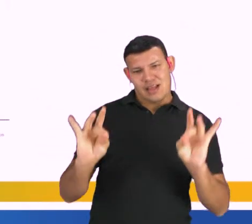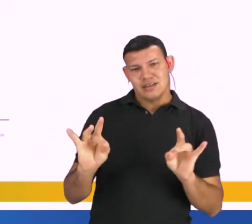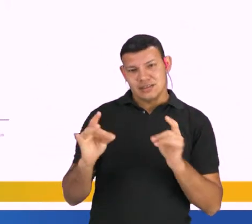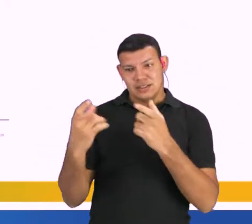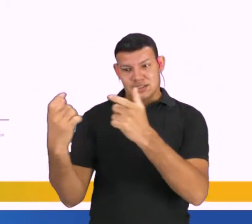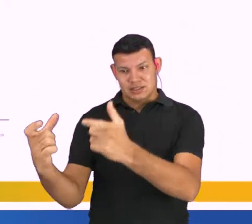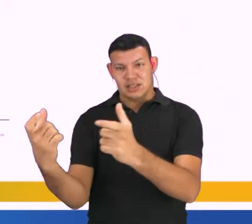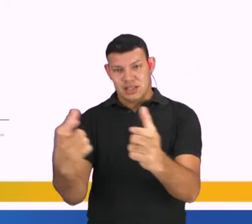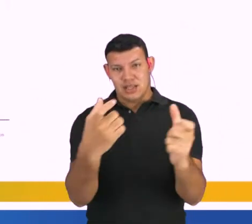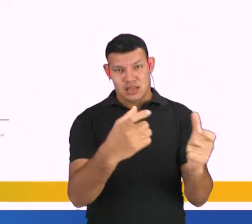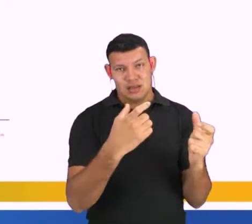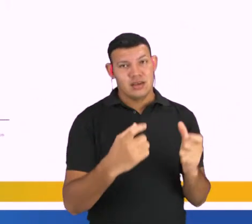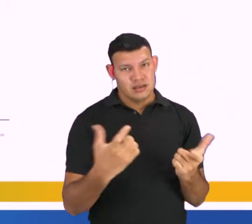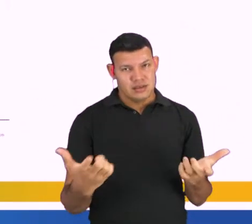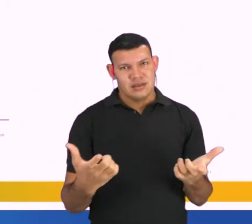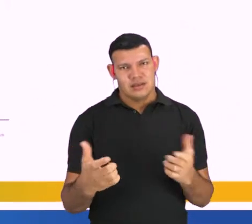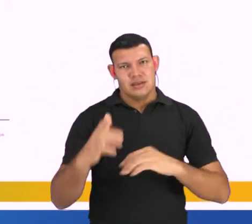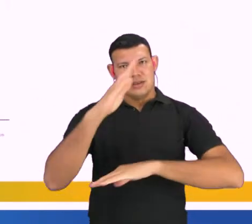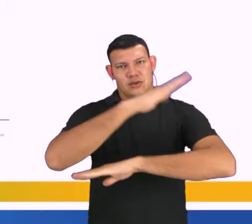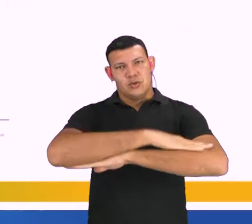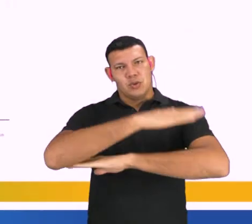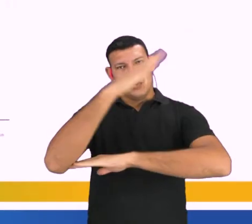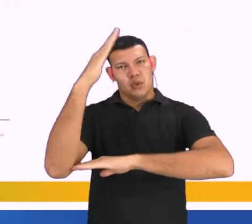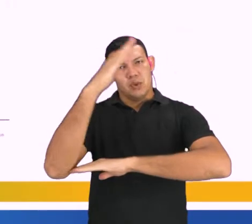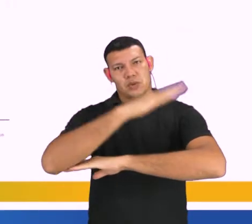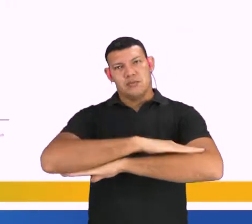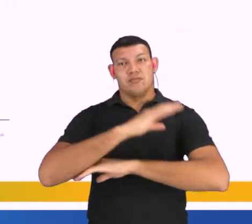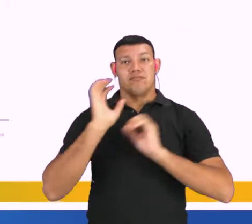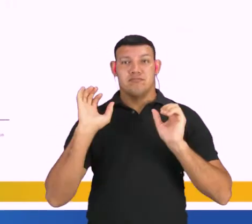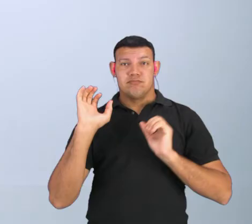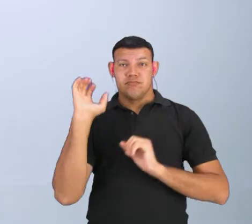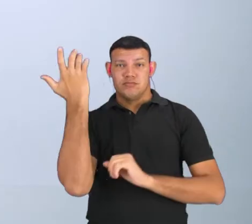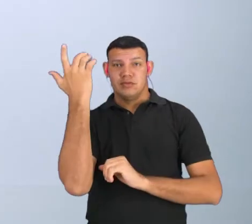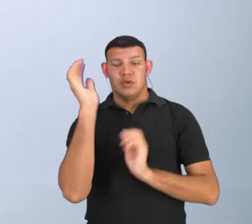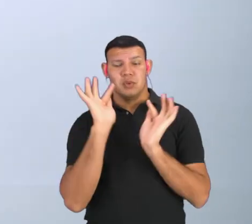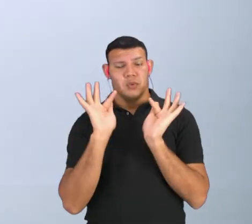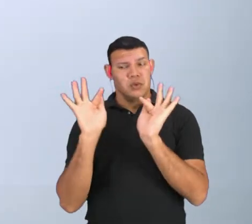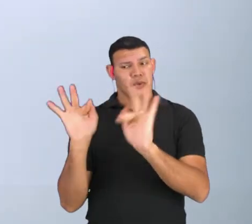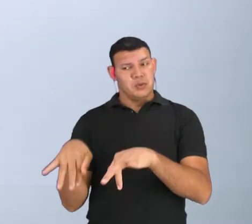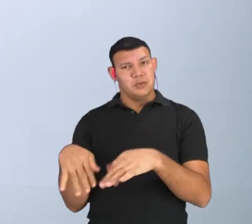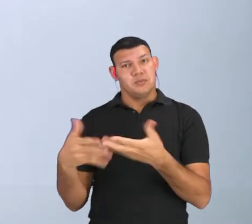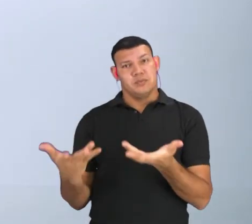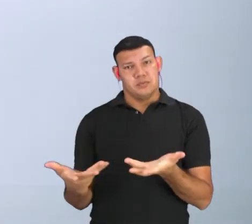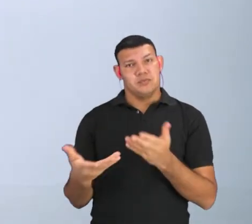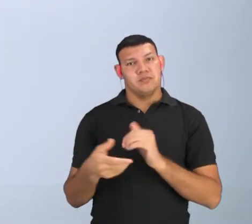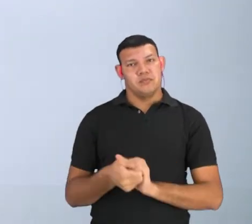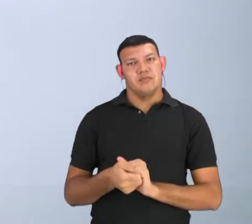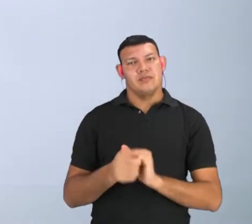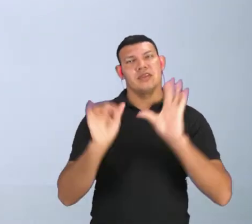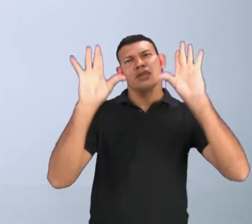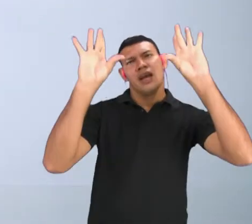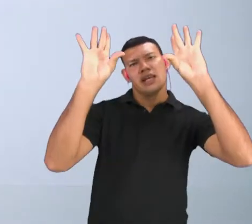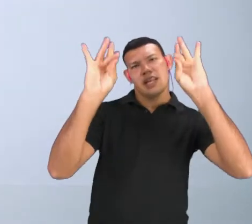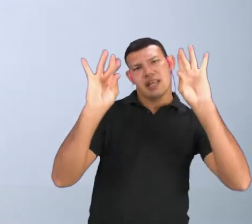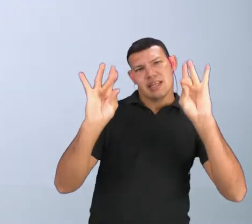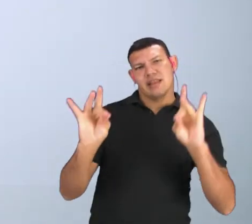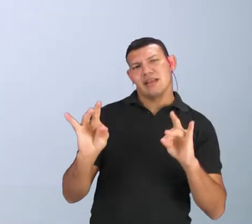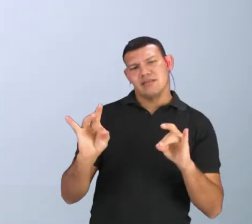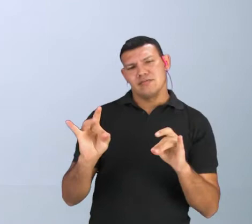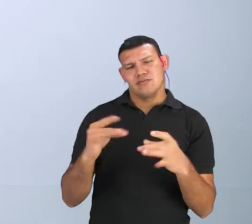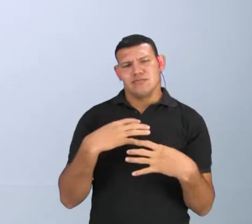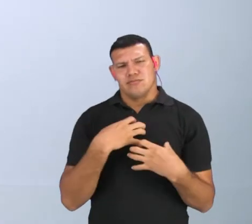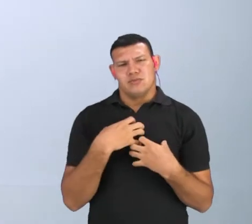não no quarto, fala da janela, sobre o clima. Por fim, ele vai chegar a descrever os sentimentos